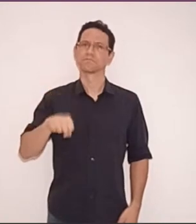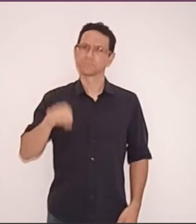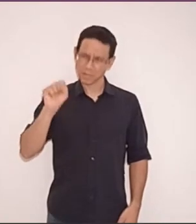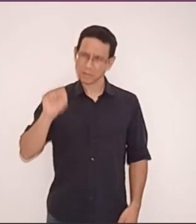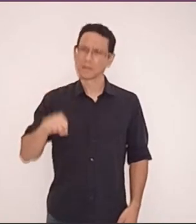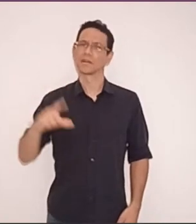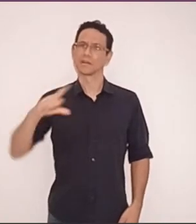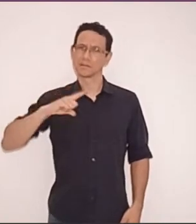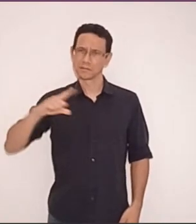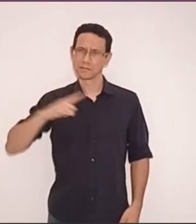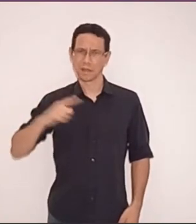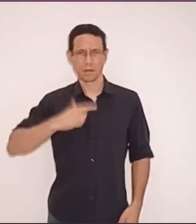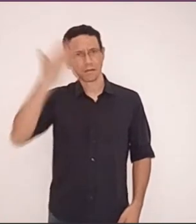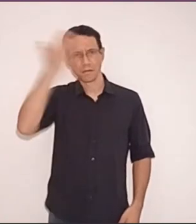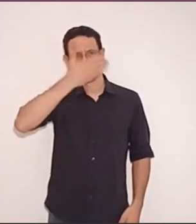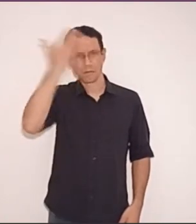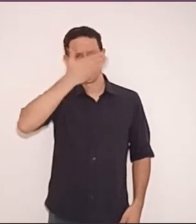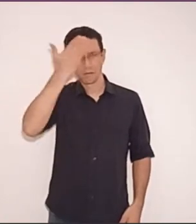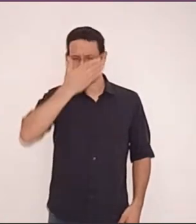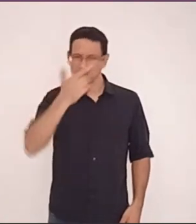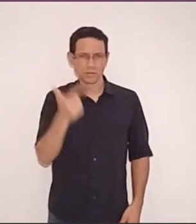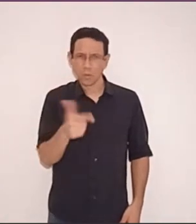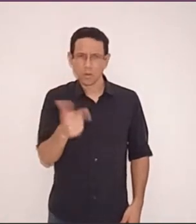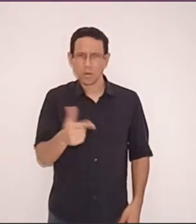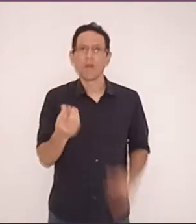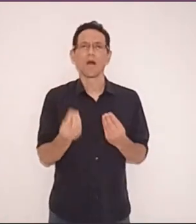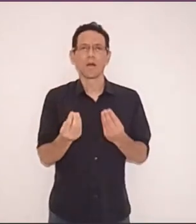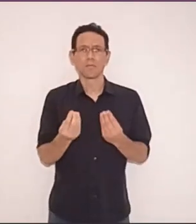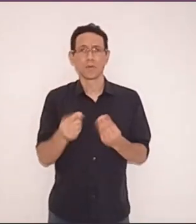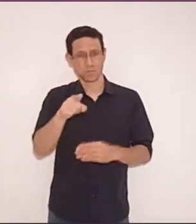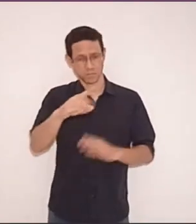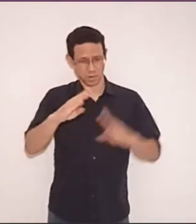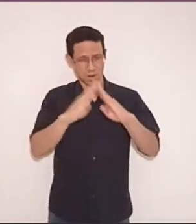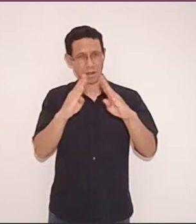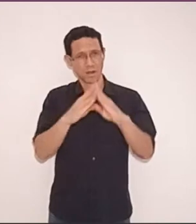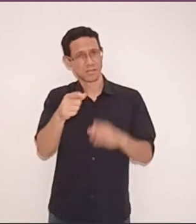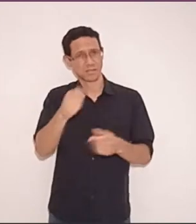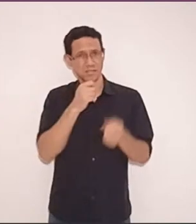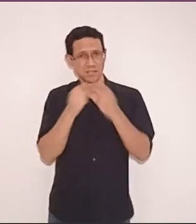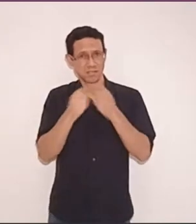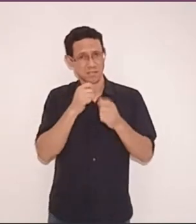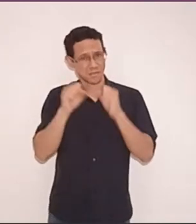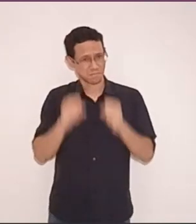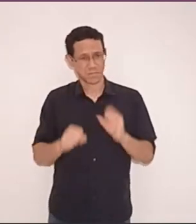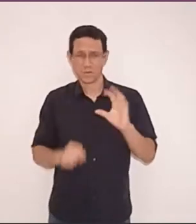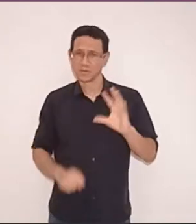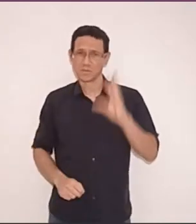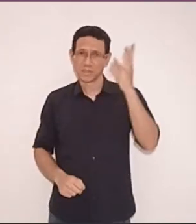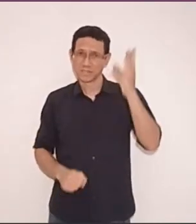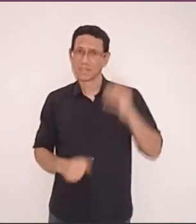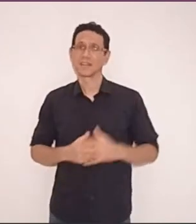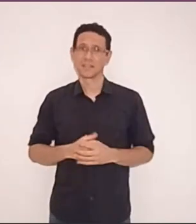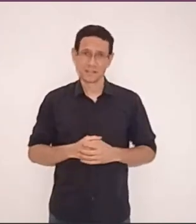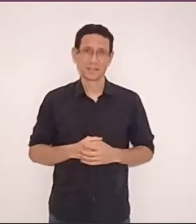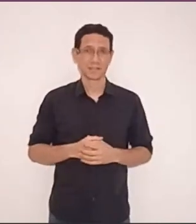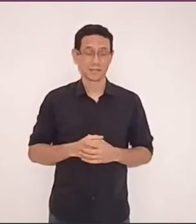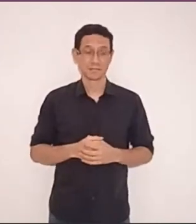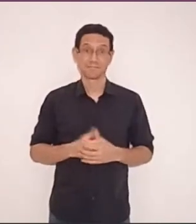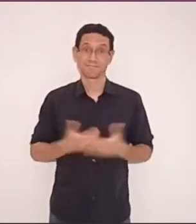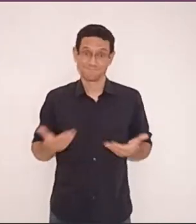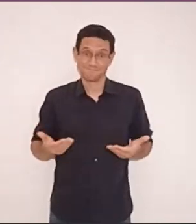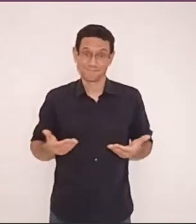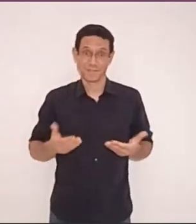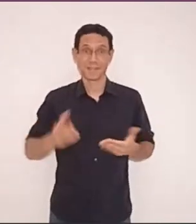estavam né porque provavelmente isso pode acontecer na casa de vocês estão me entrevistando E aí amiga brasileira então